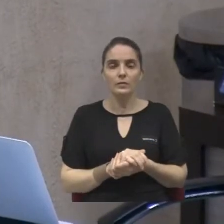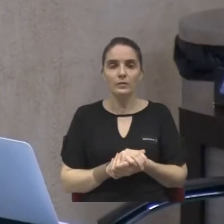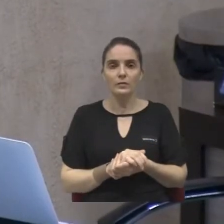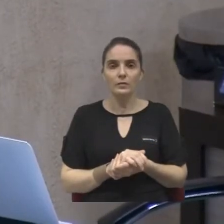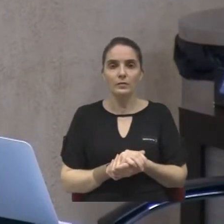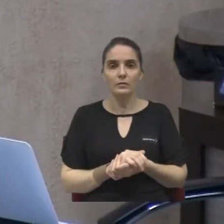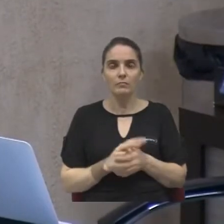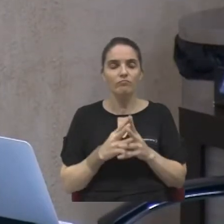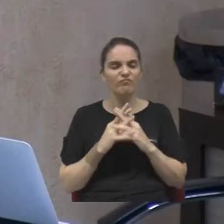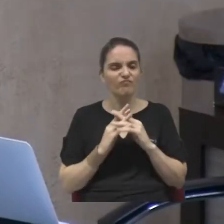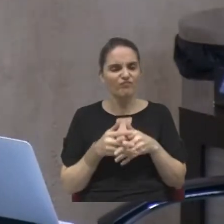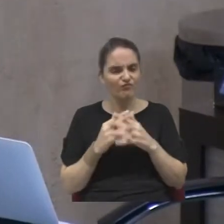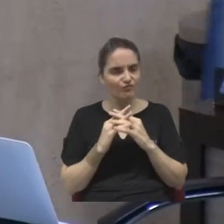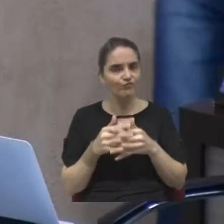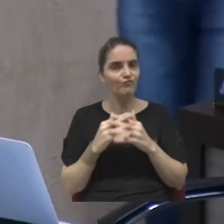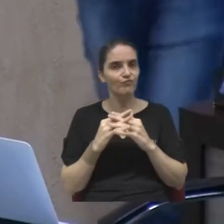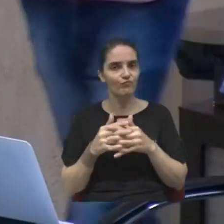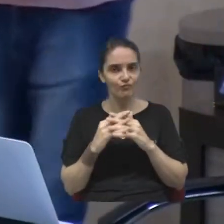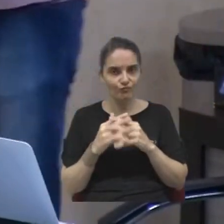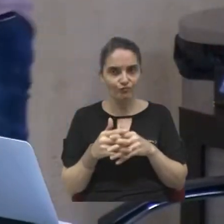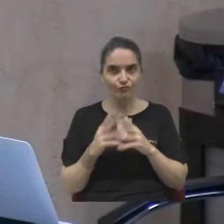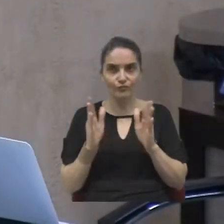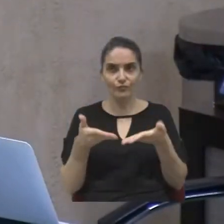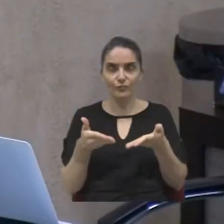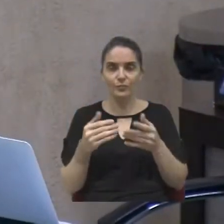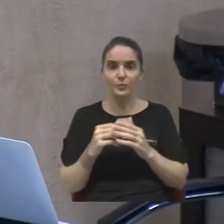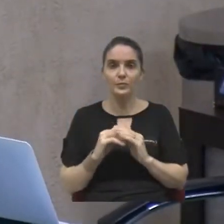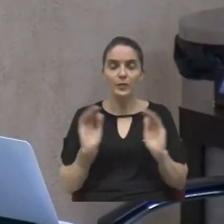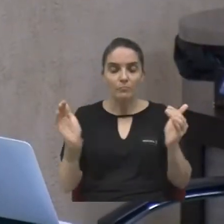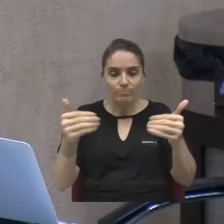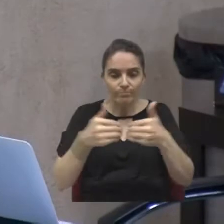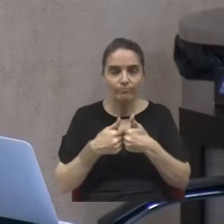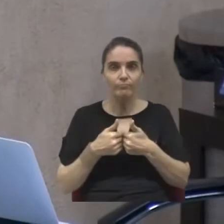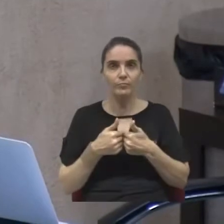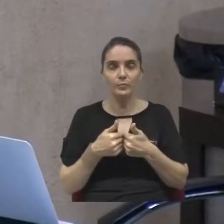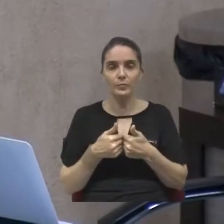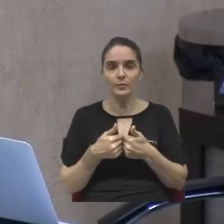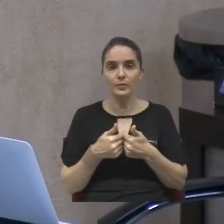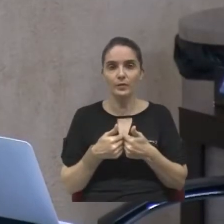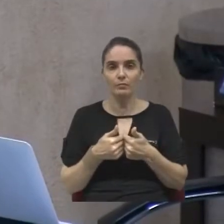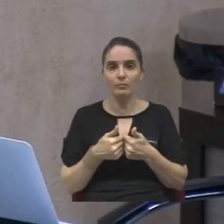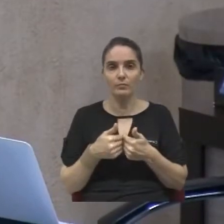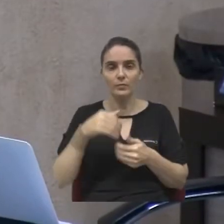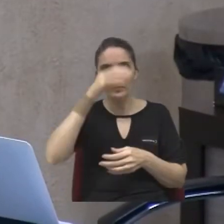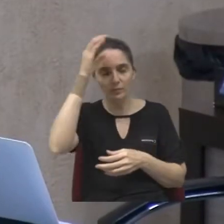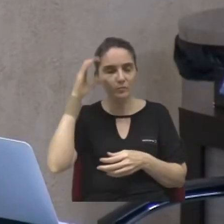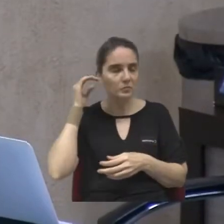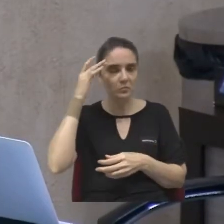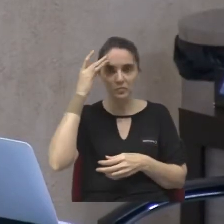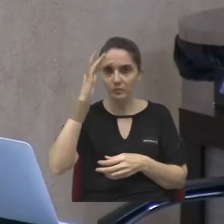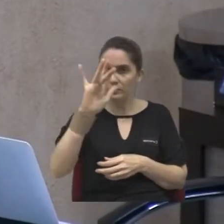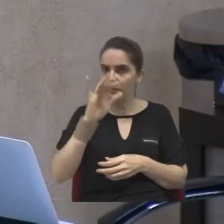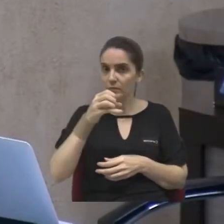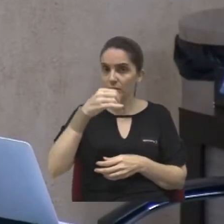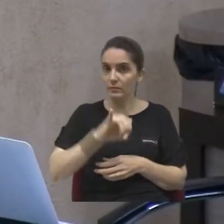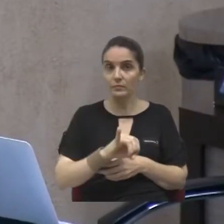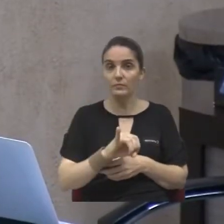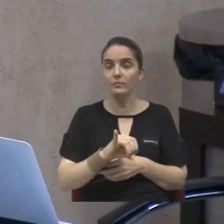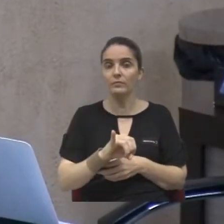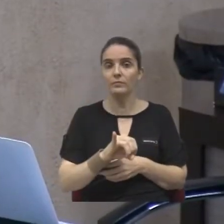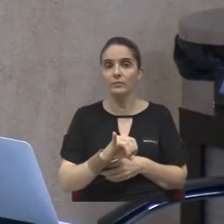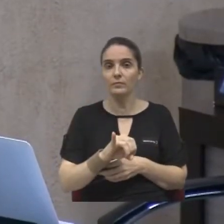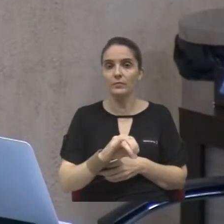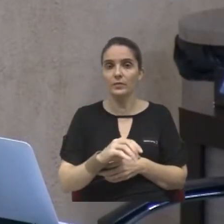complicada, e esse caso de TEA, volto a dizer, não sei se exatamente é o caso da Lucinda Kiel,